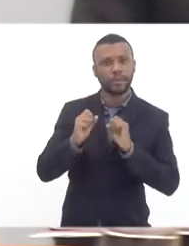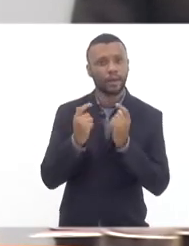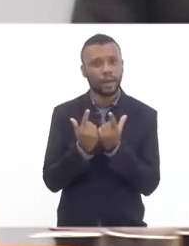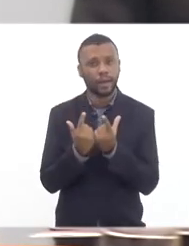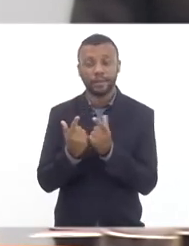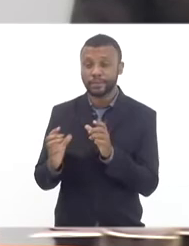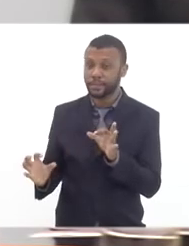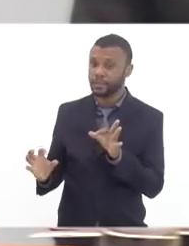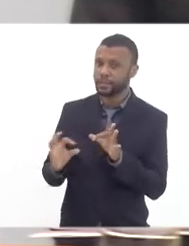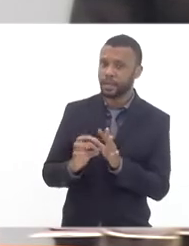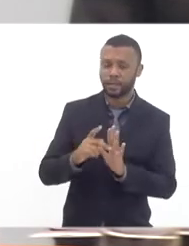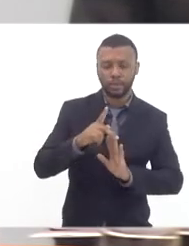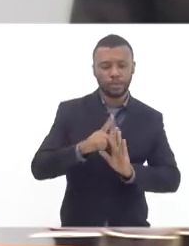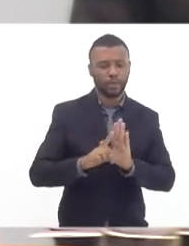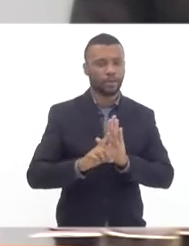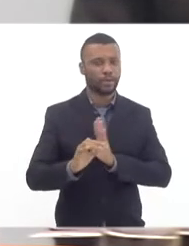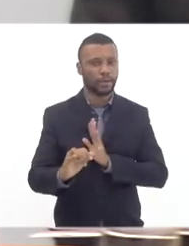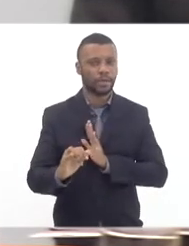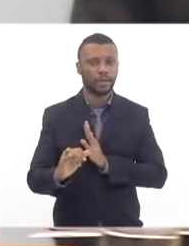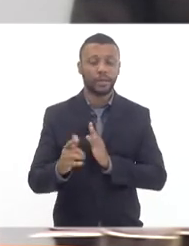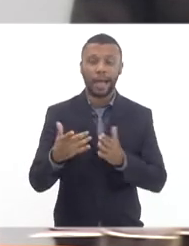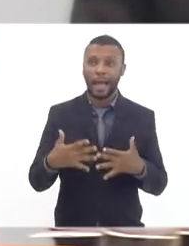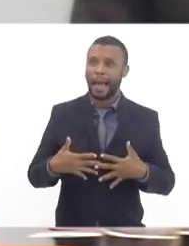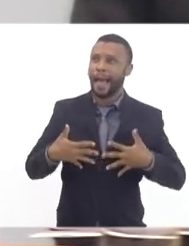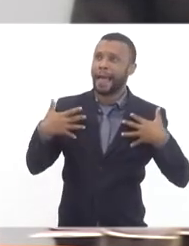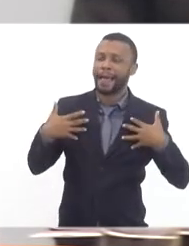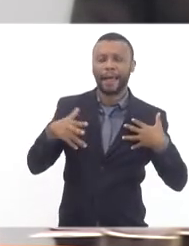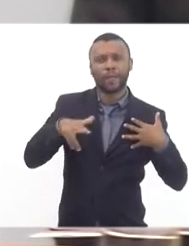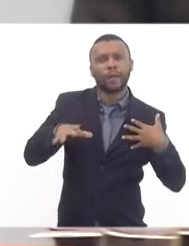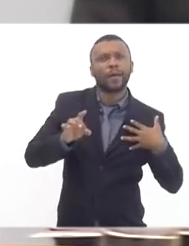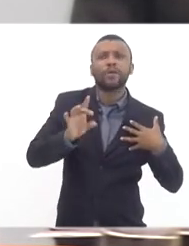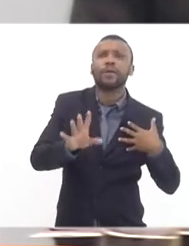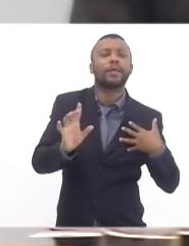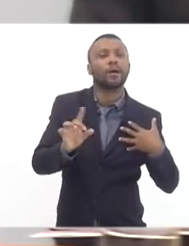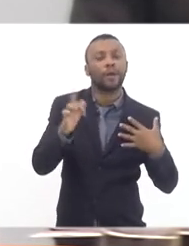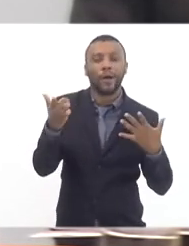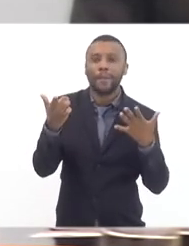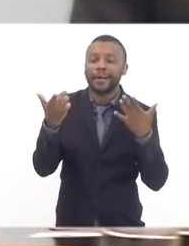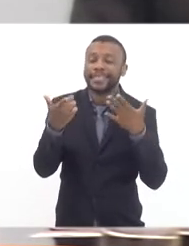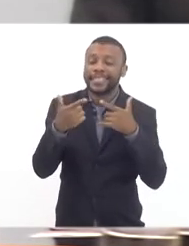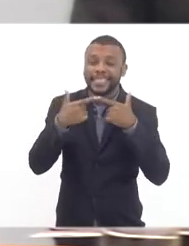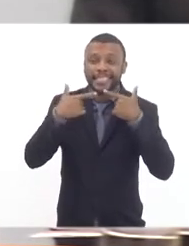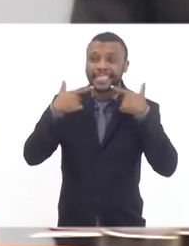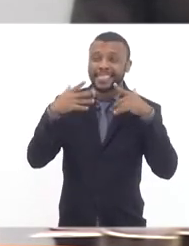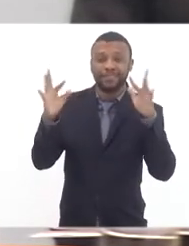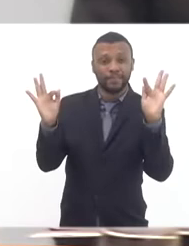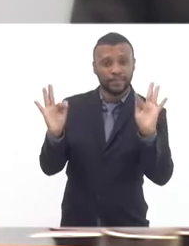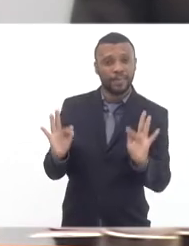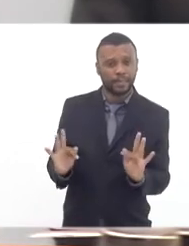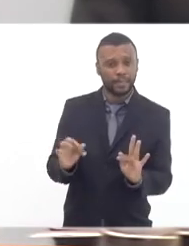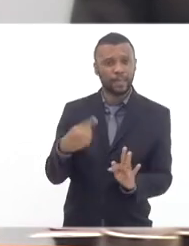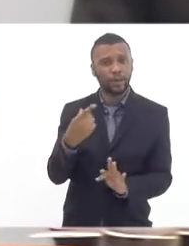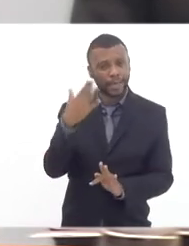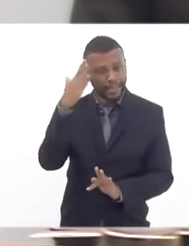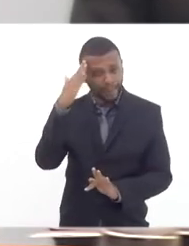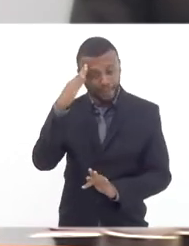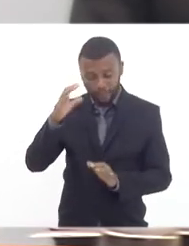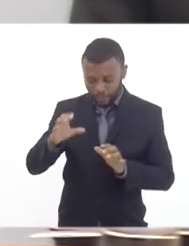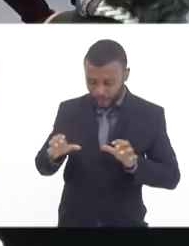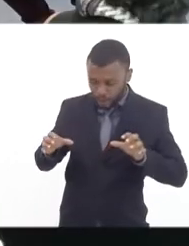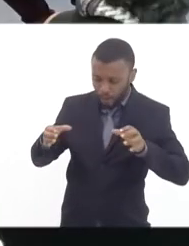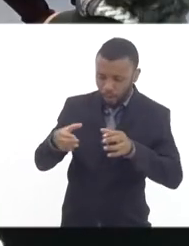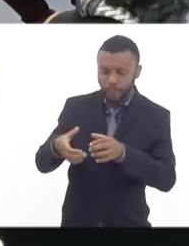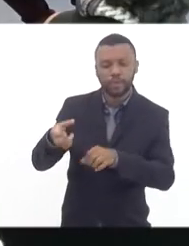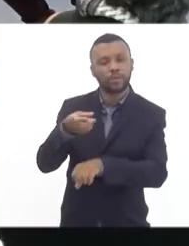lei, não é só a satisfação, é um contentamento. Porque a gente sabe como que a Comissão de Cultura dessa casa